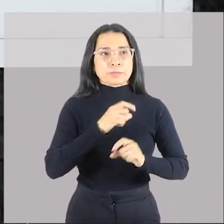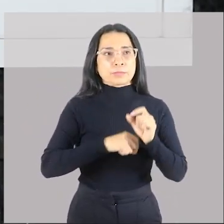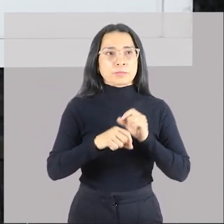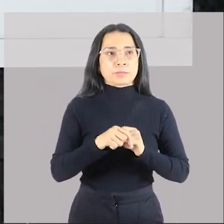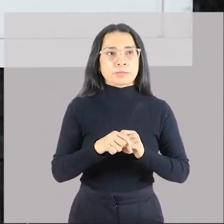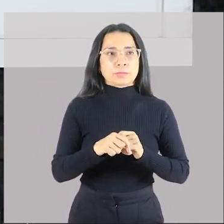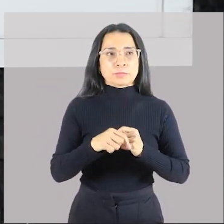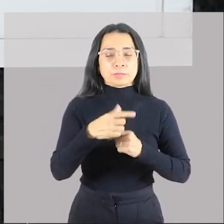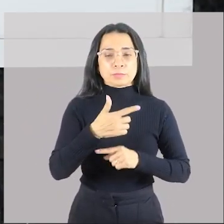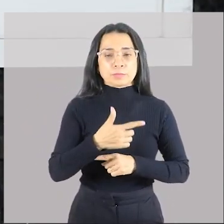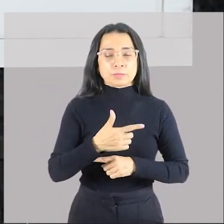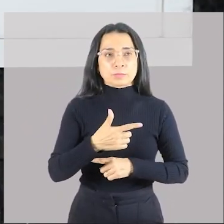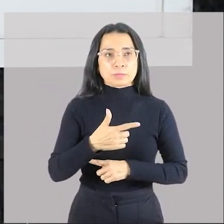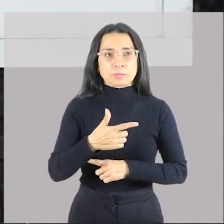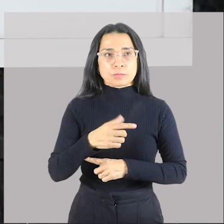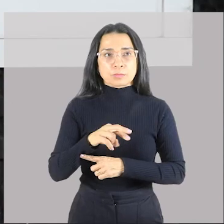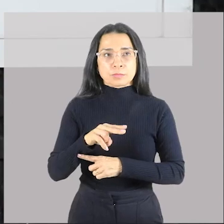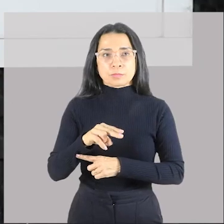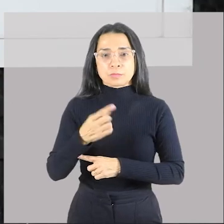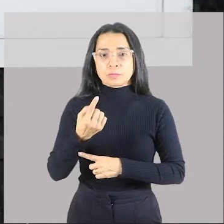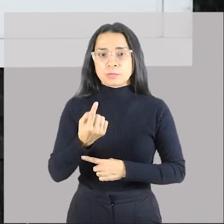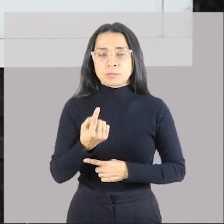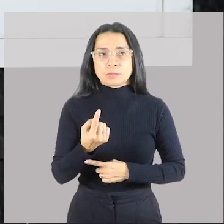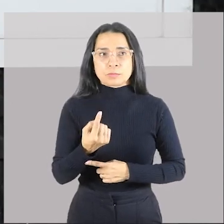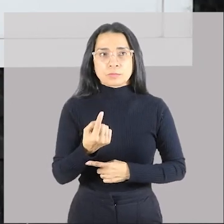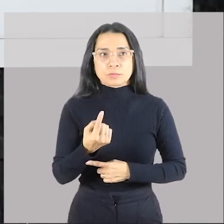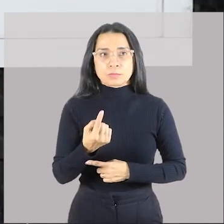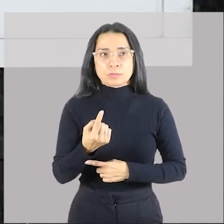2 igual a